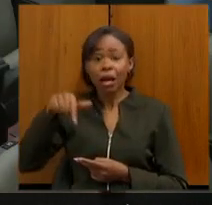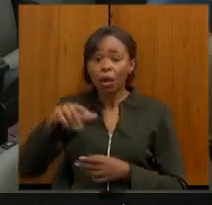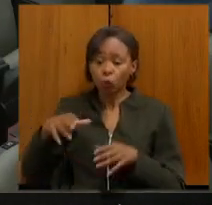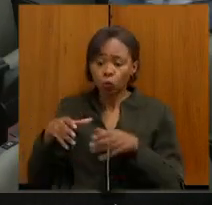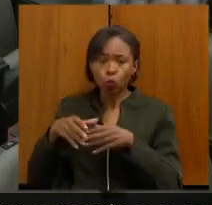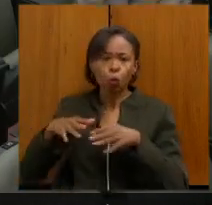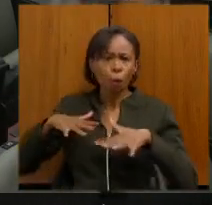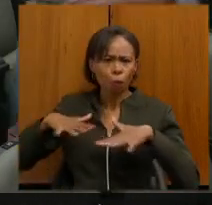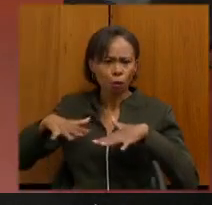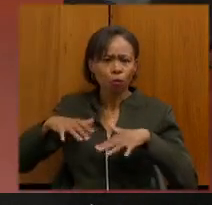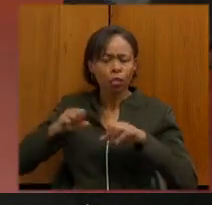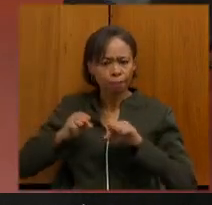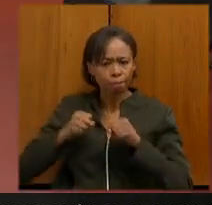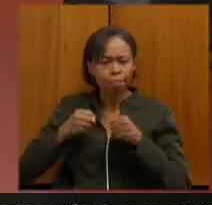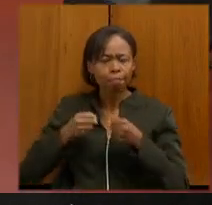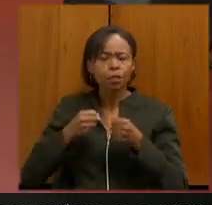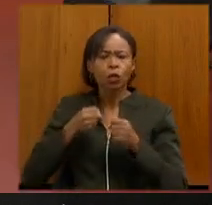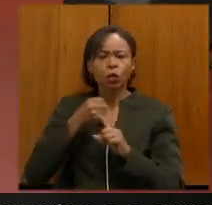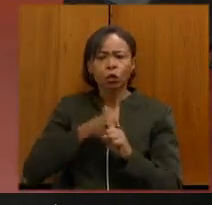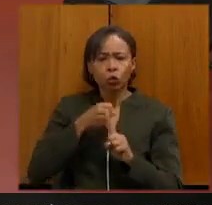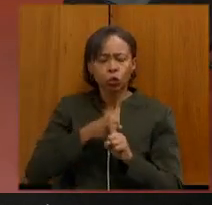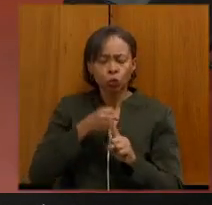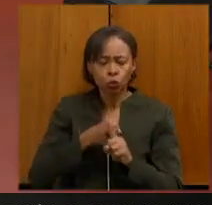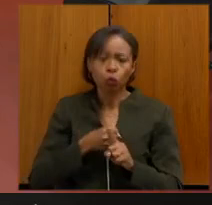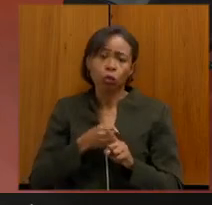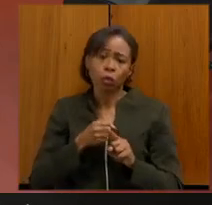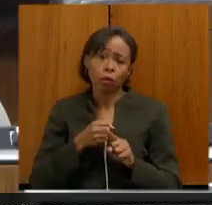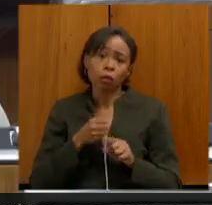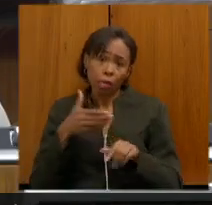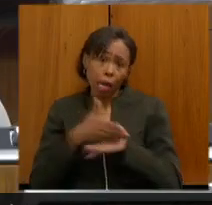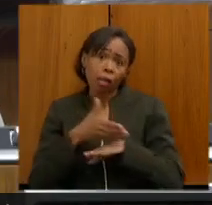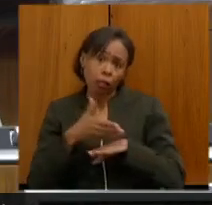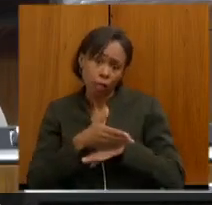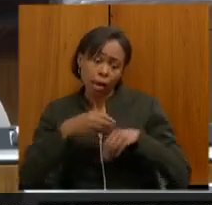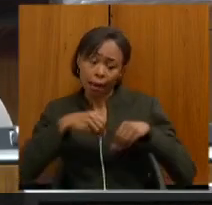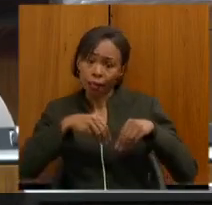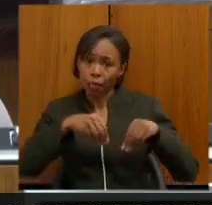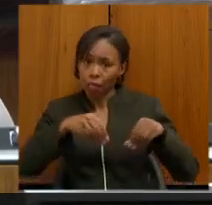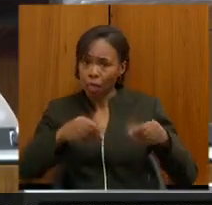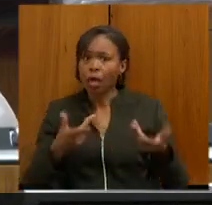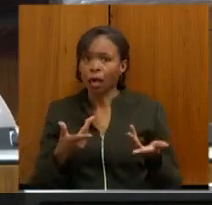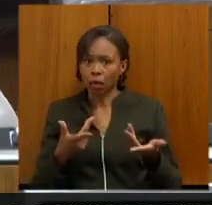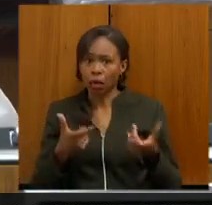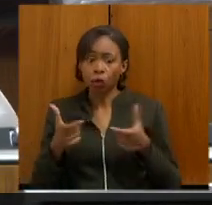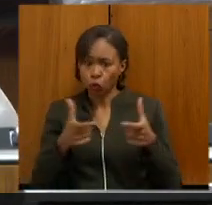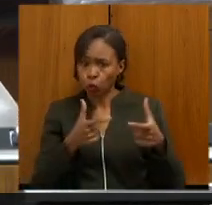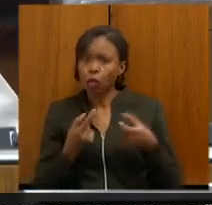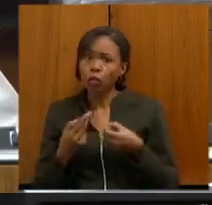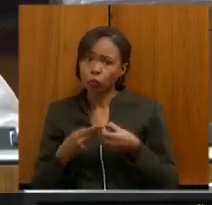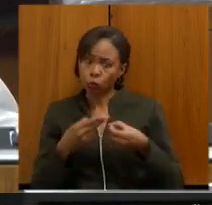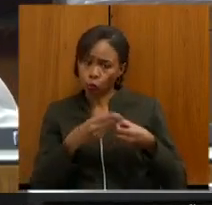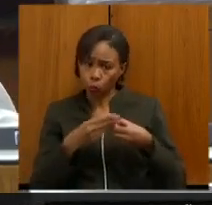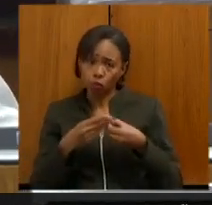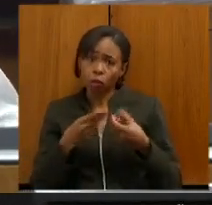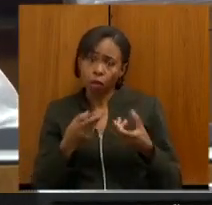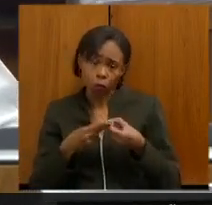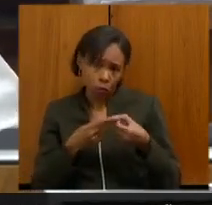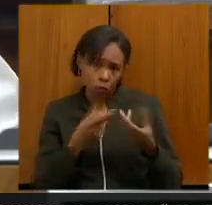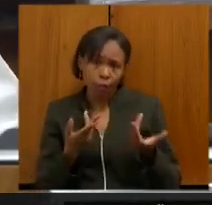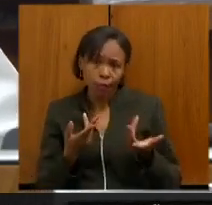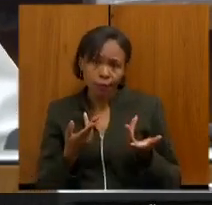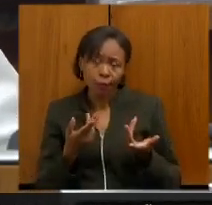pelo acesso à Terra Urbana Rural e aos direitos assegurados por lei pela constituição